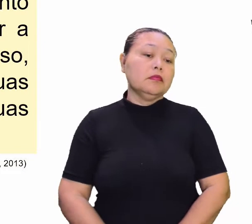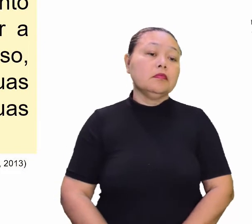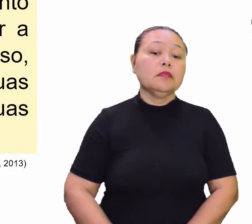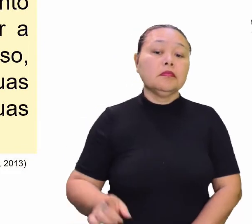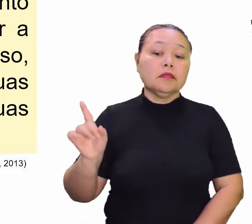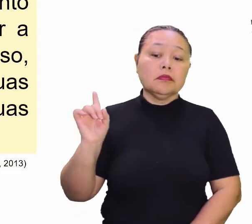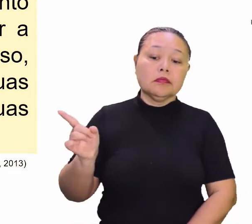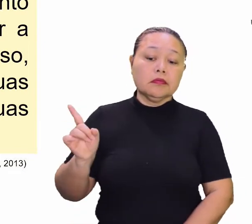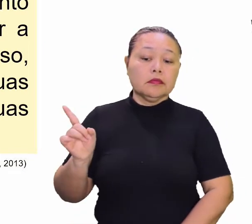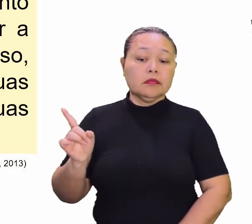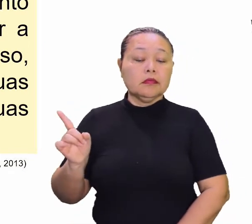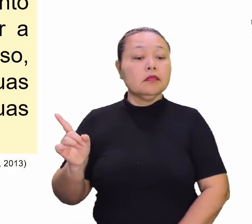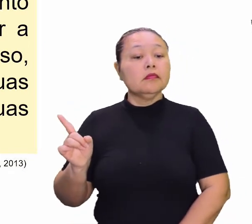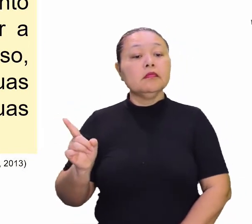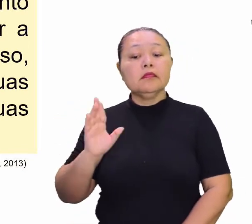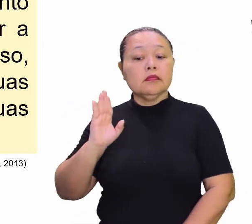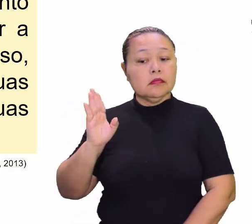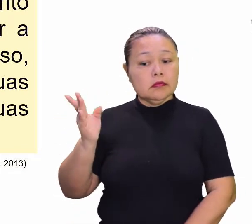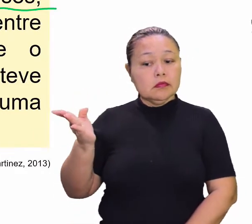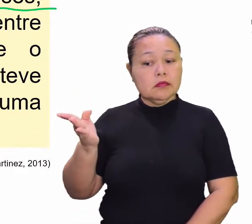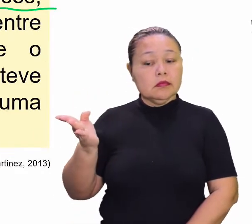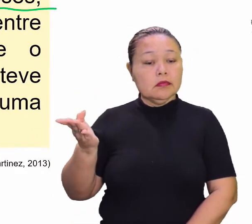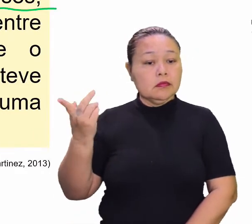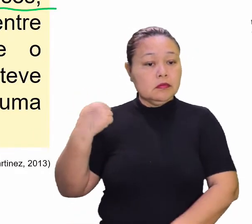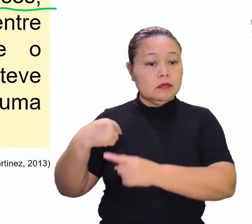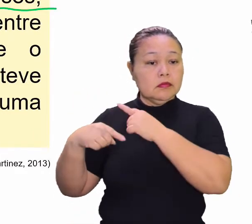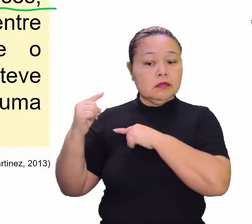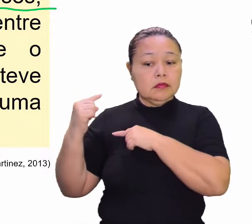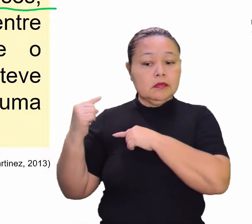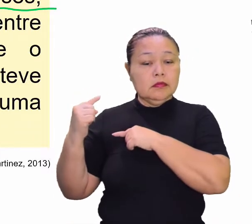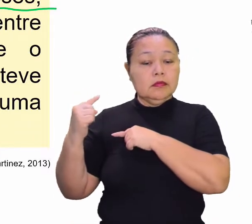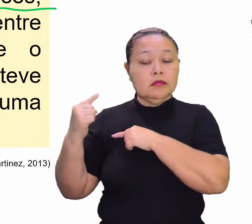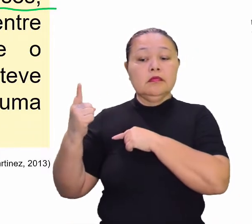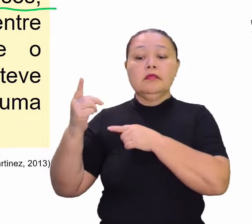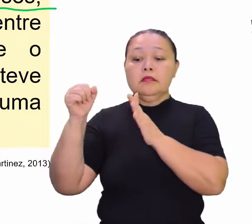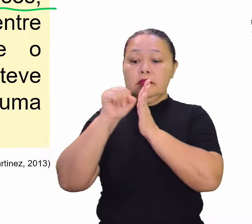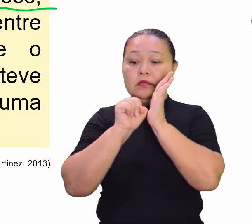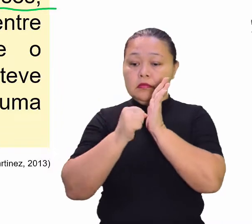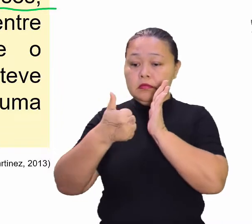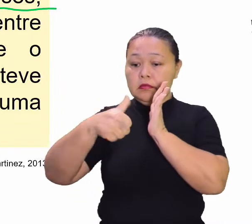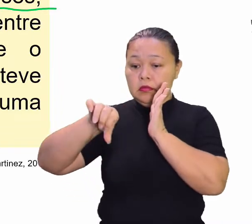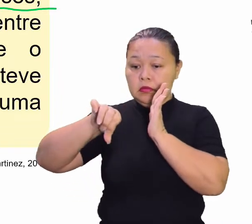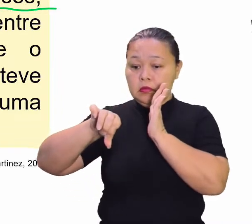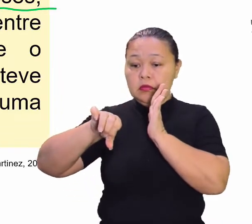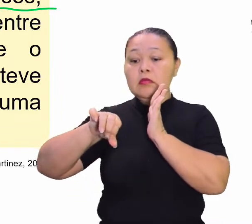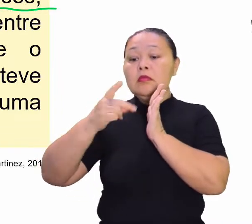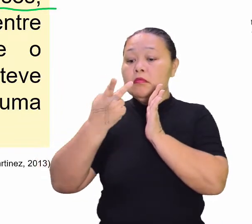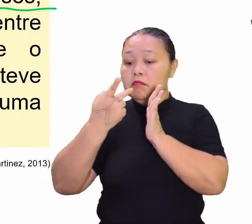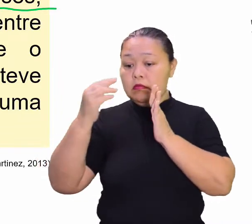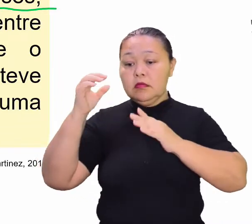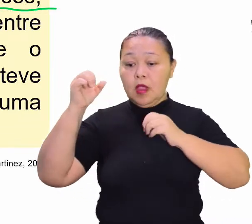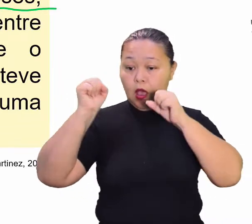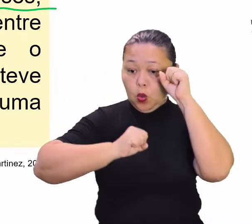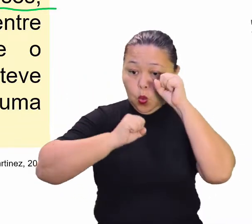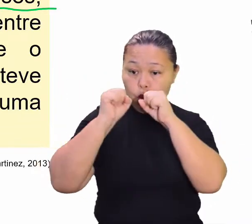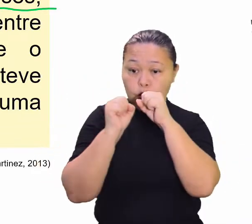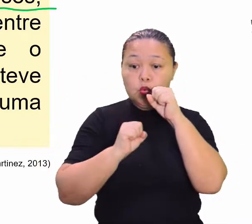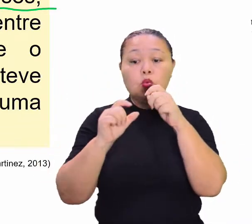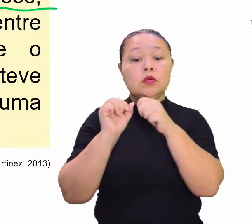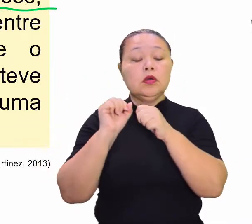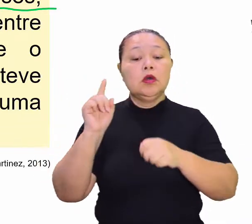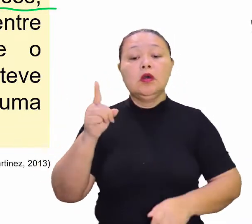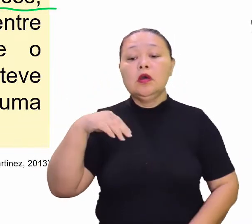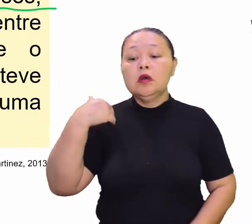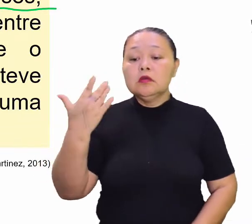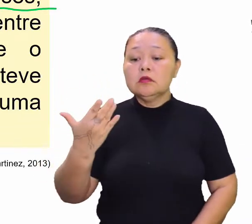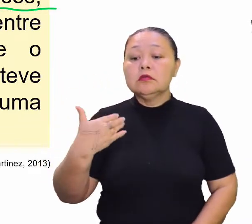E aqui, ó, aqui principalmente, ó, vamos voltar aqui, ó, porque aqui no século XIX a gente já fala de indústria. Então, essa galera que